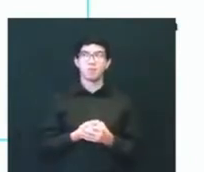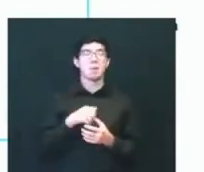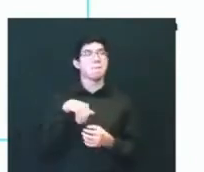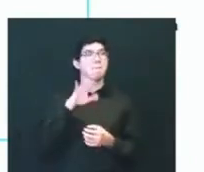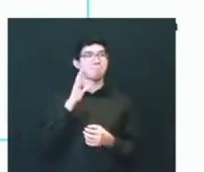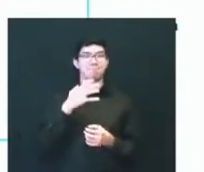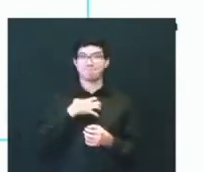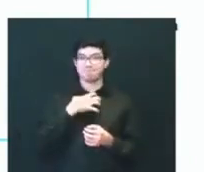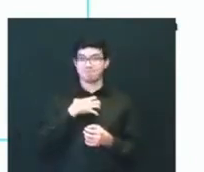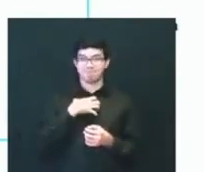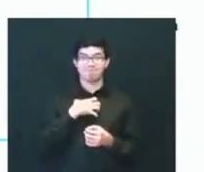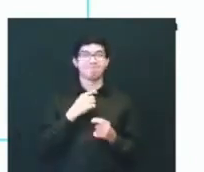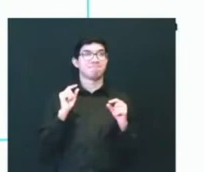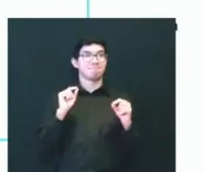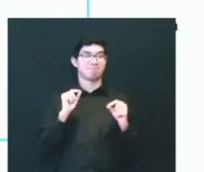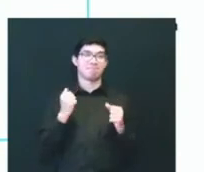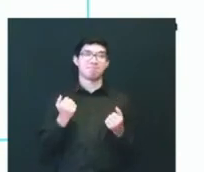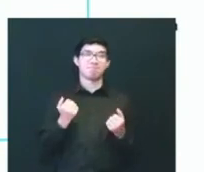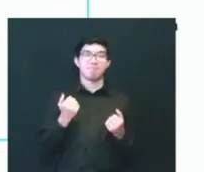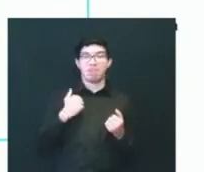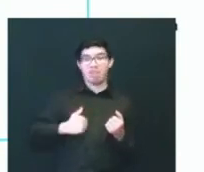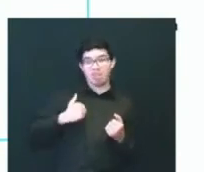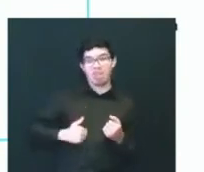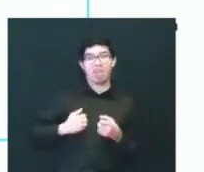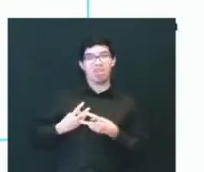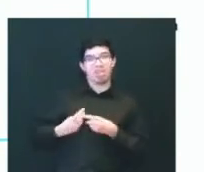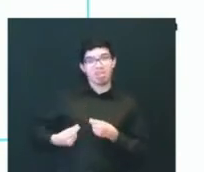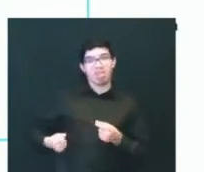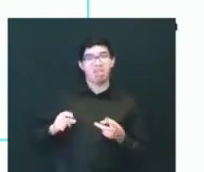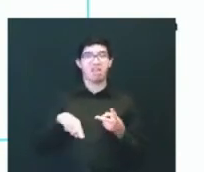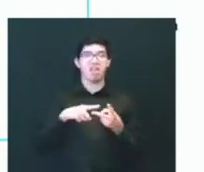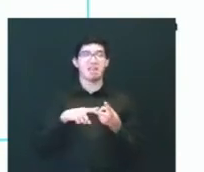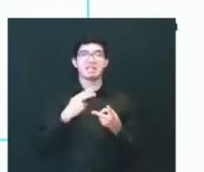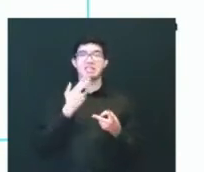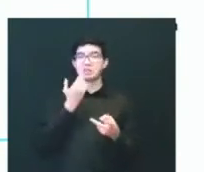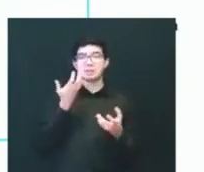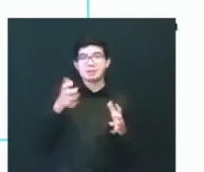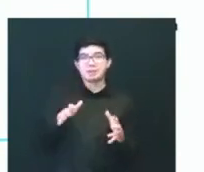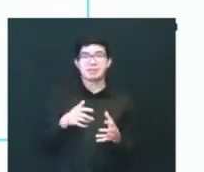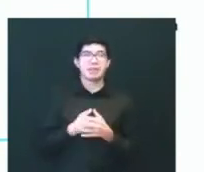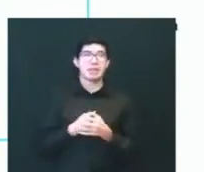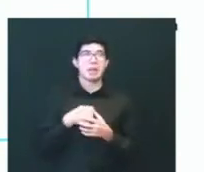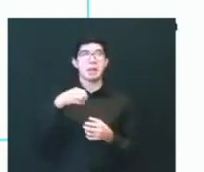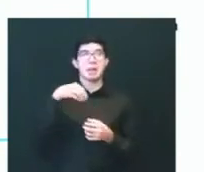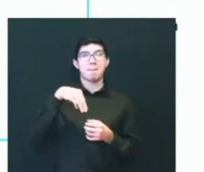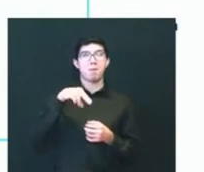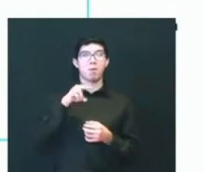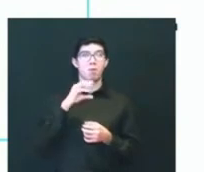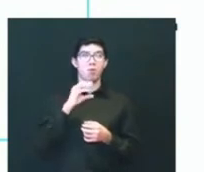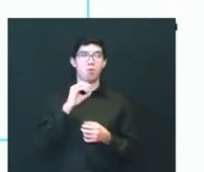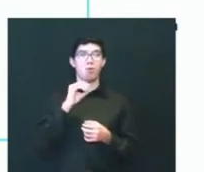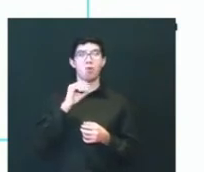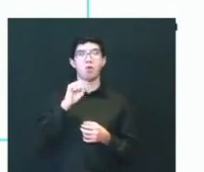comuns relacionados à nutrição, a gente tem diarreia, tem constipação, tem falta de apetite, tem mucosite, que são feridinhas na